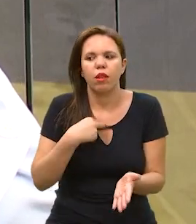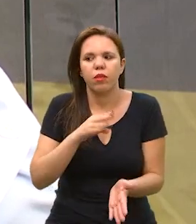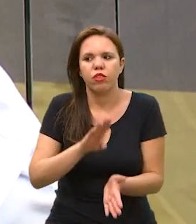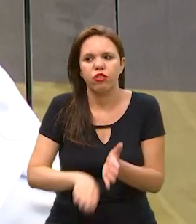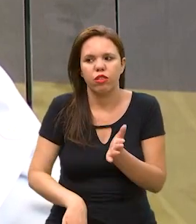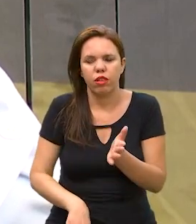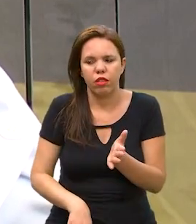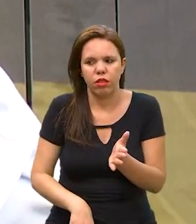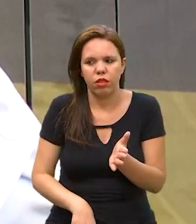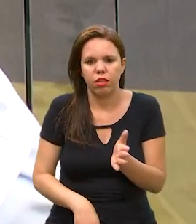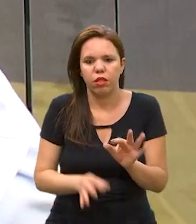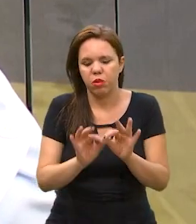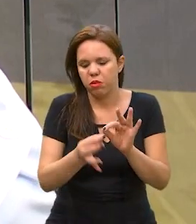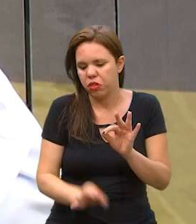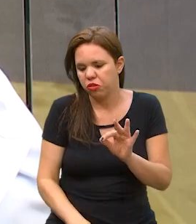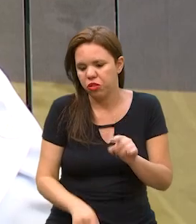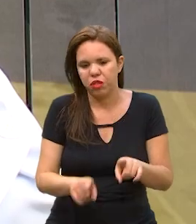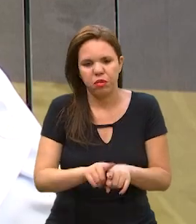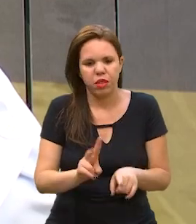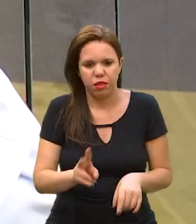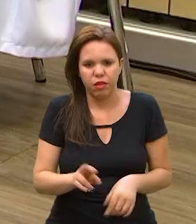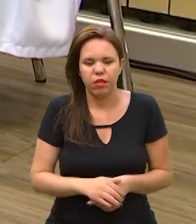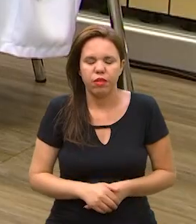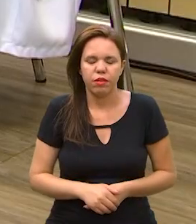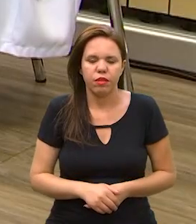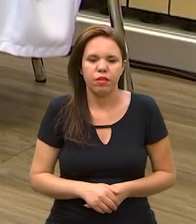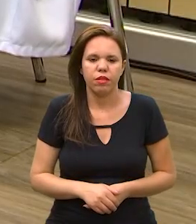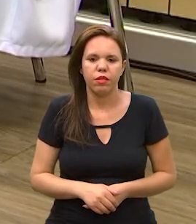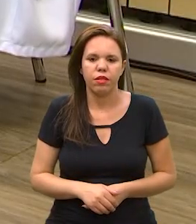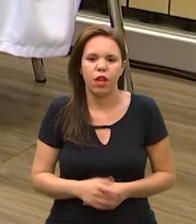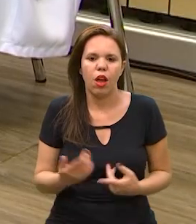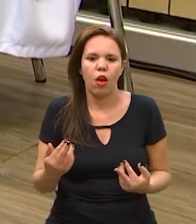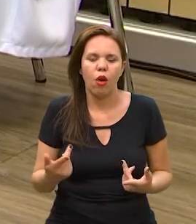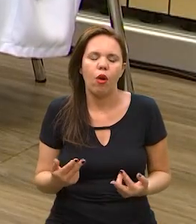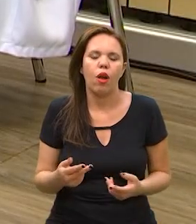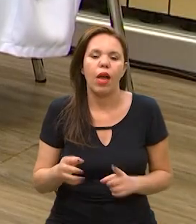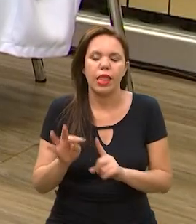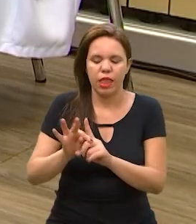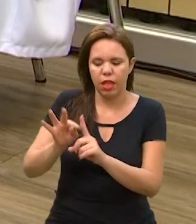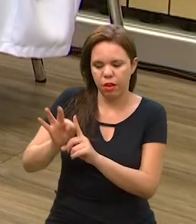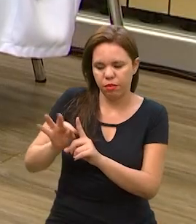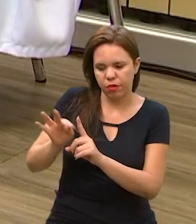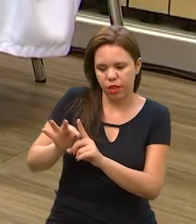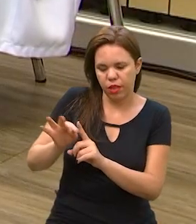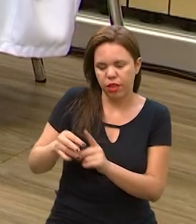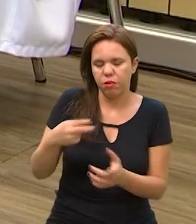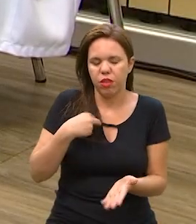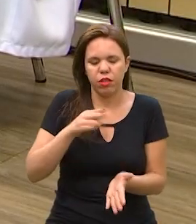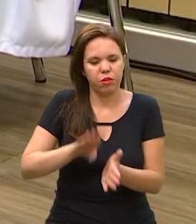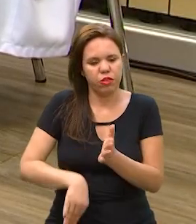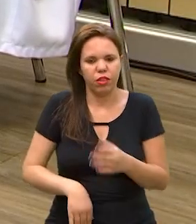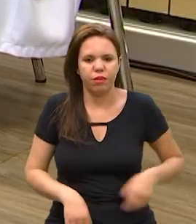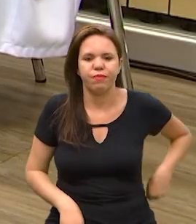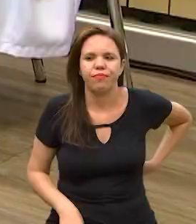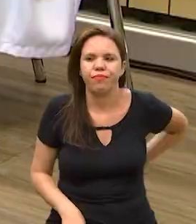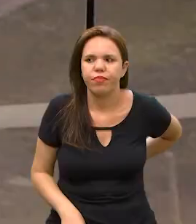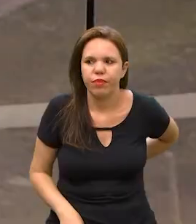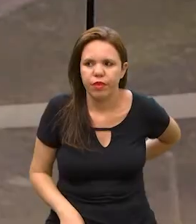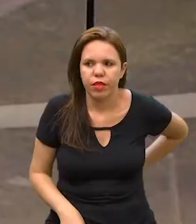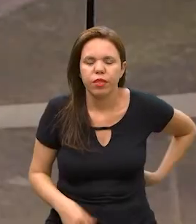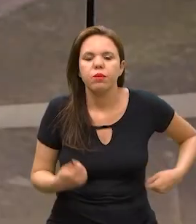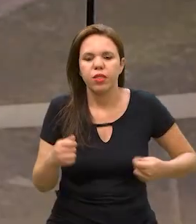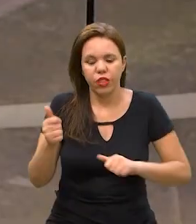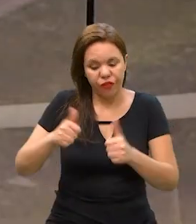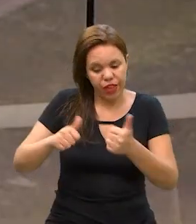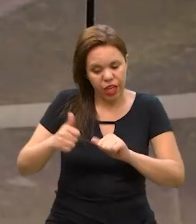métrica a pressão. Como. É só a gente aferir a faz pressão. Aferir. Igual tirar a temperatura também não dá. Não dá para tirar a temperatura. Não tem como. Tem que